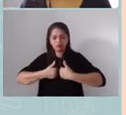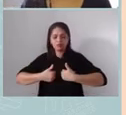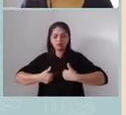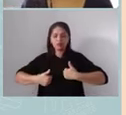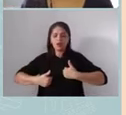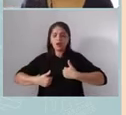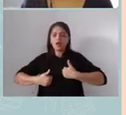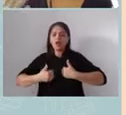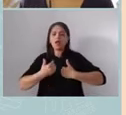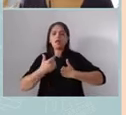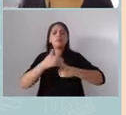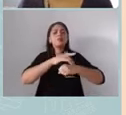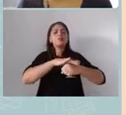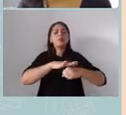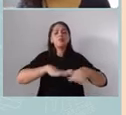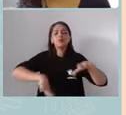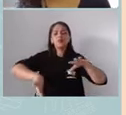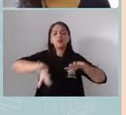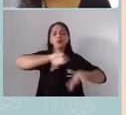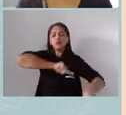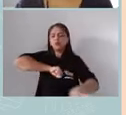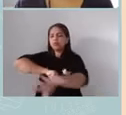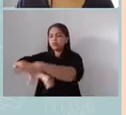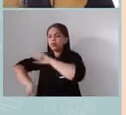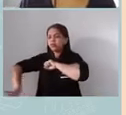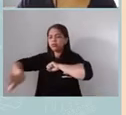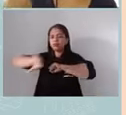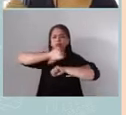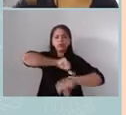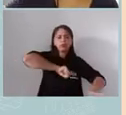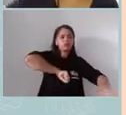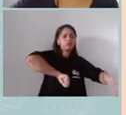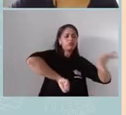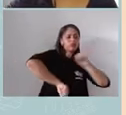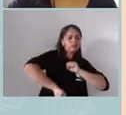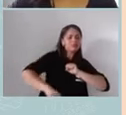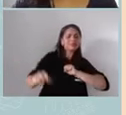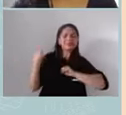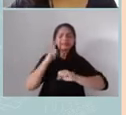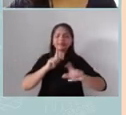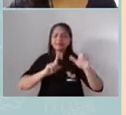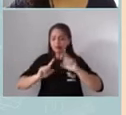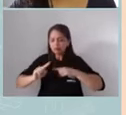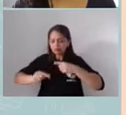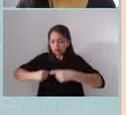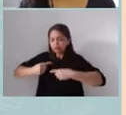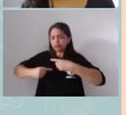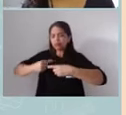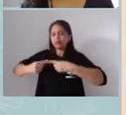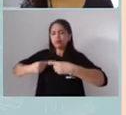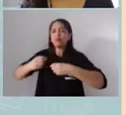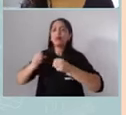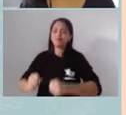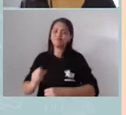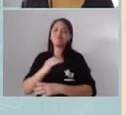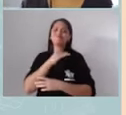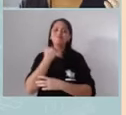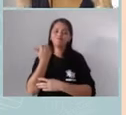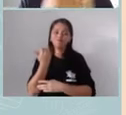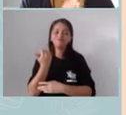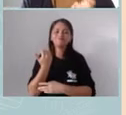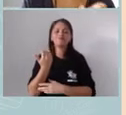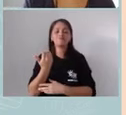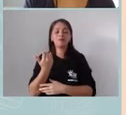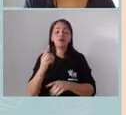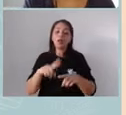doenças, que são as chamadas doenças oportunistas. E são essas doenças, é o agravo dessas doenças que pode levar o indivíduo a óbito. Agora,